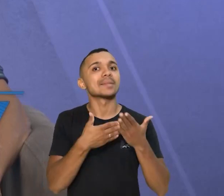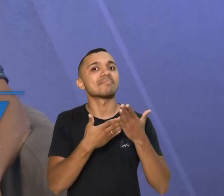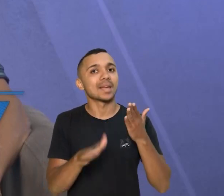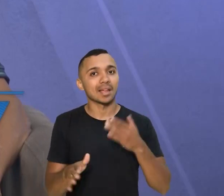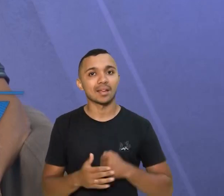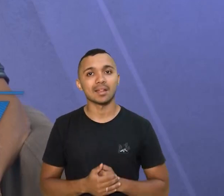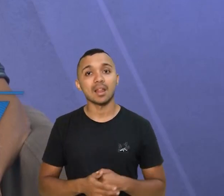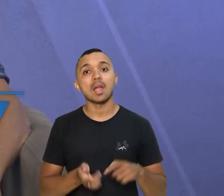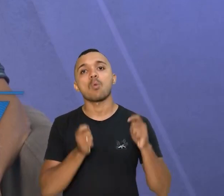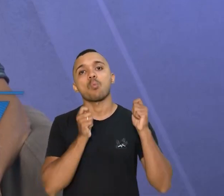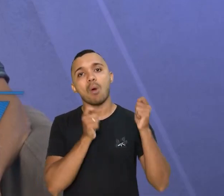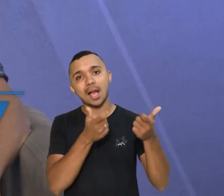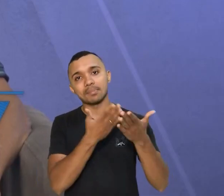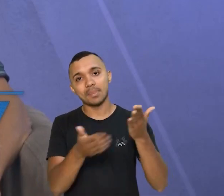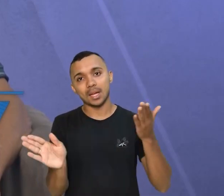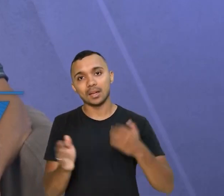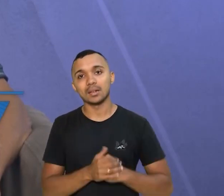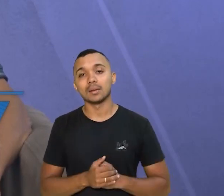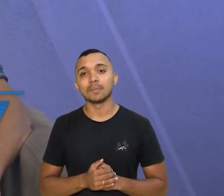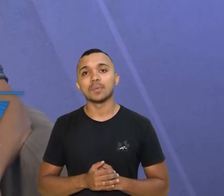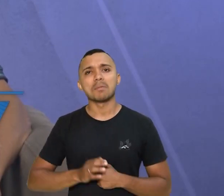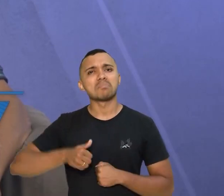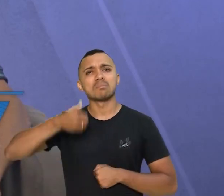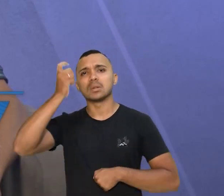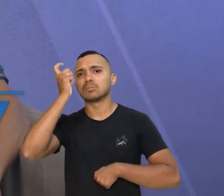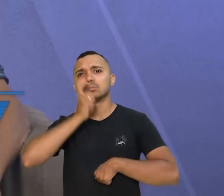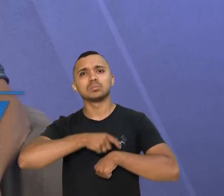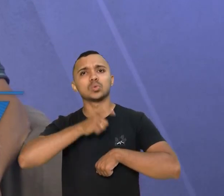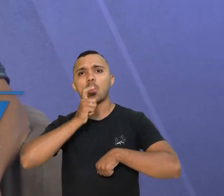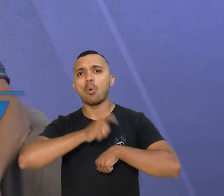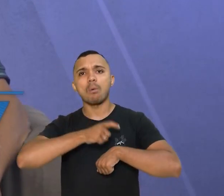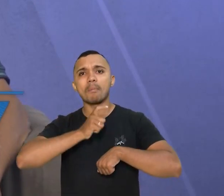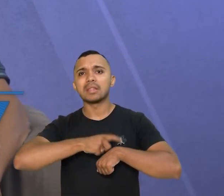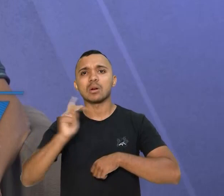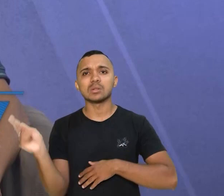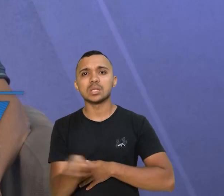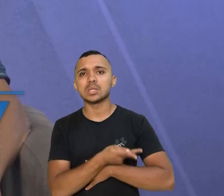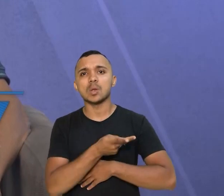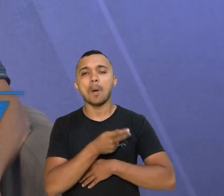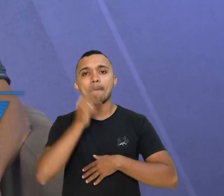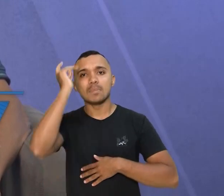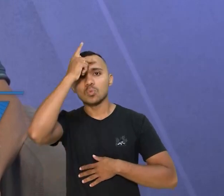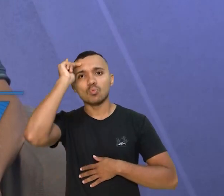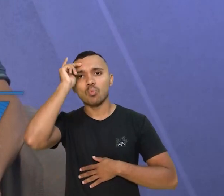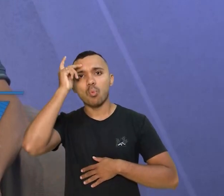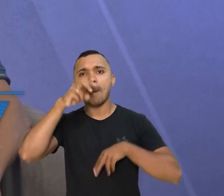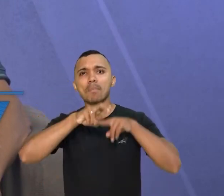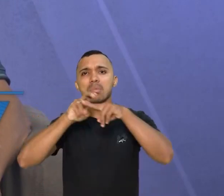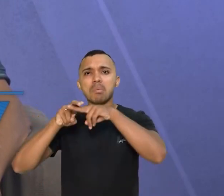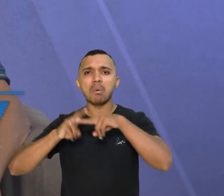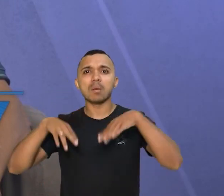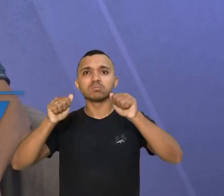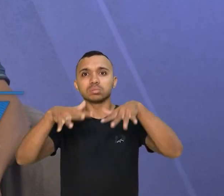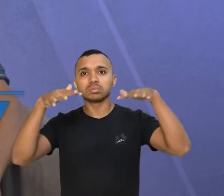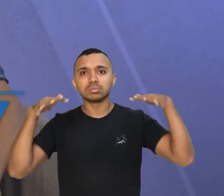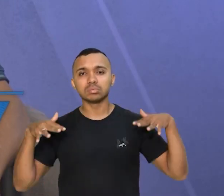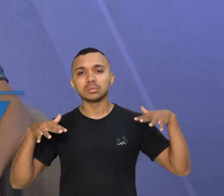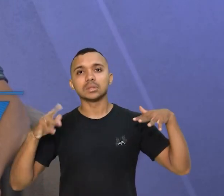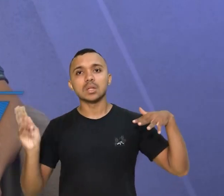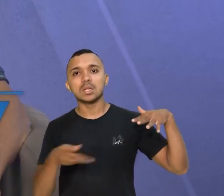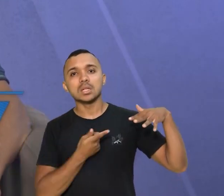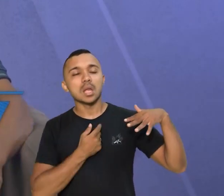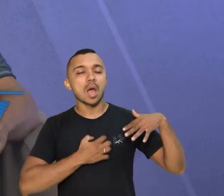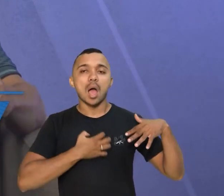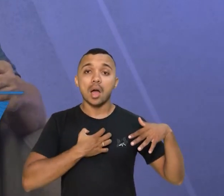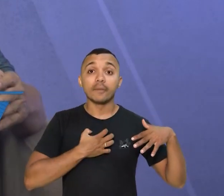anterior. Era o primeiro jogo com torcida enchendo. Eu não entendi, foi porque o time ficou pilhado depois. Porque saiu